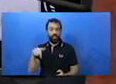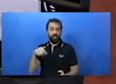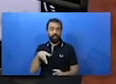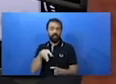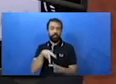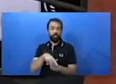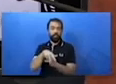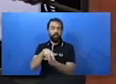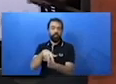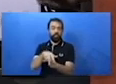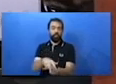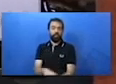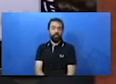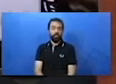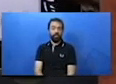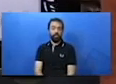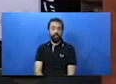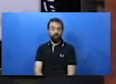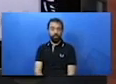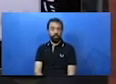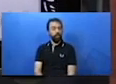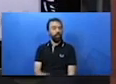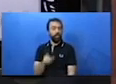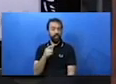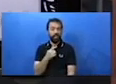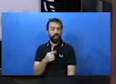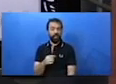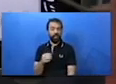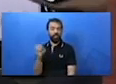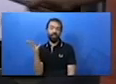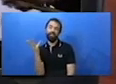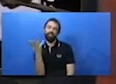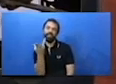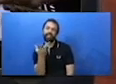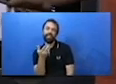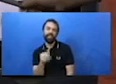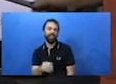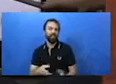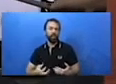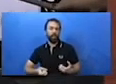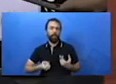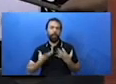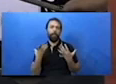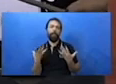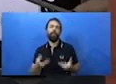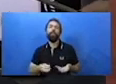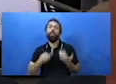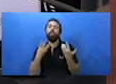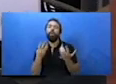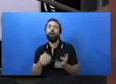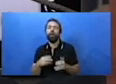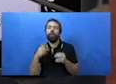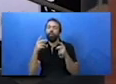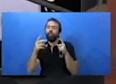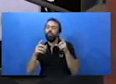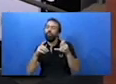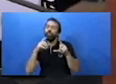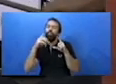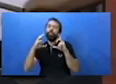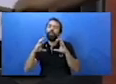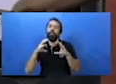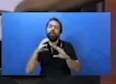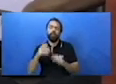no IFESP e ele tem um grande talento de recitar poemas. Ele também tem diversos poemas escritos por ele